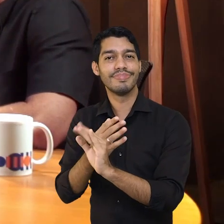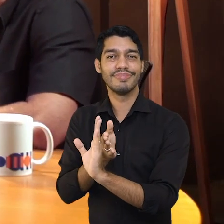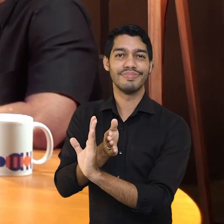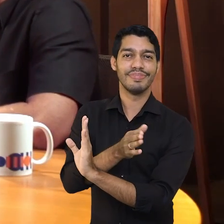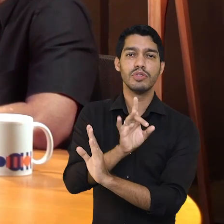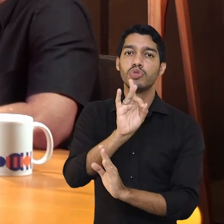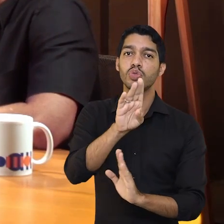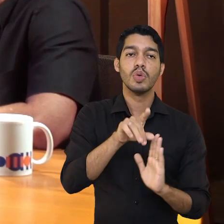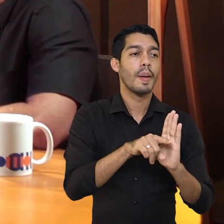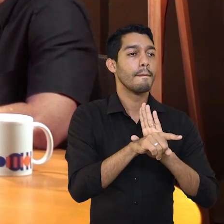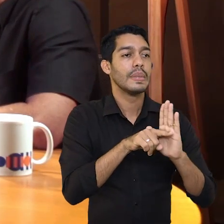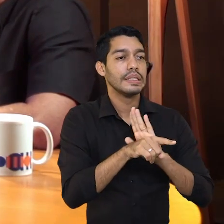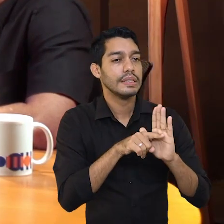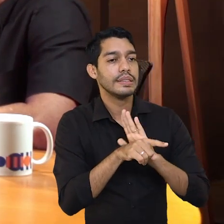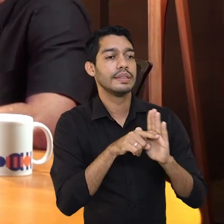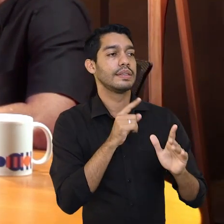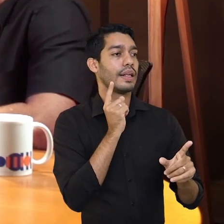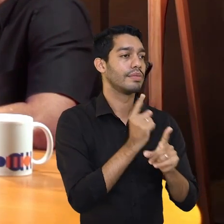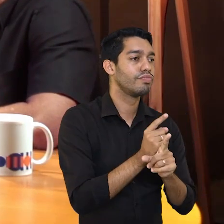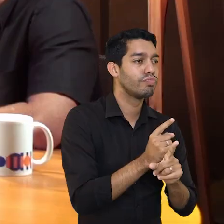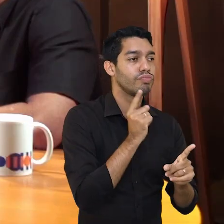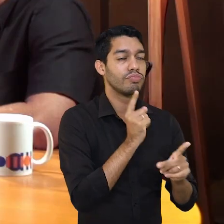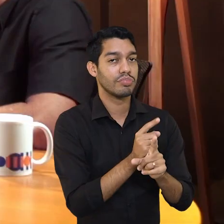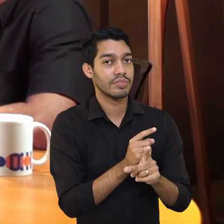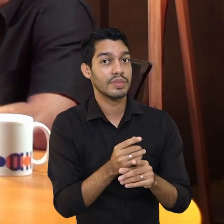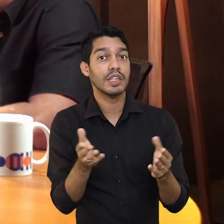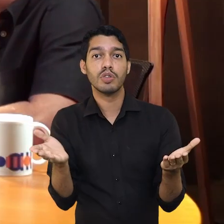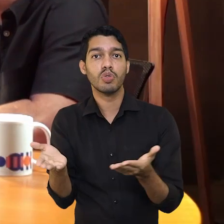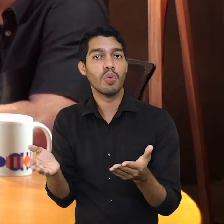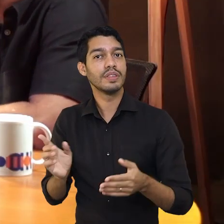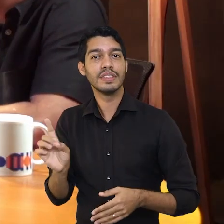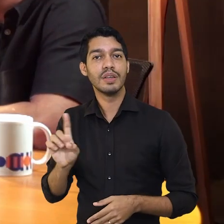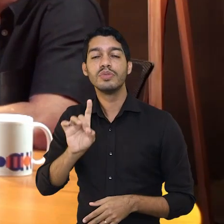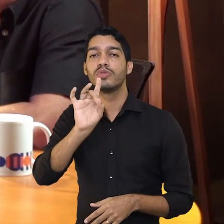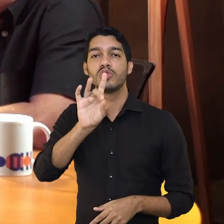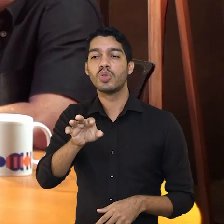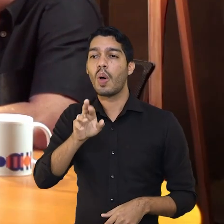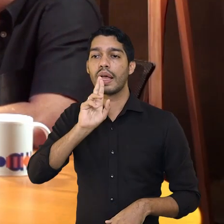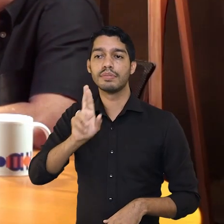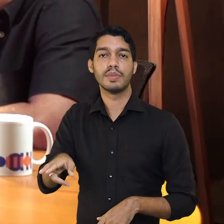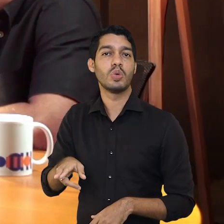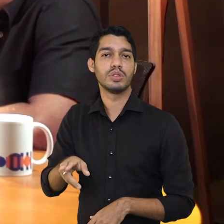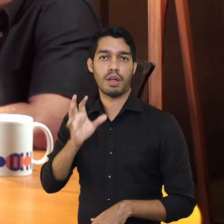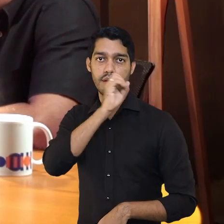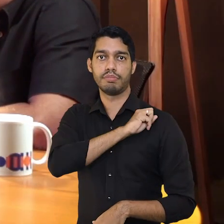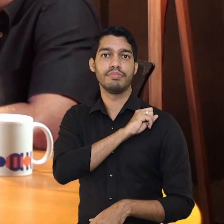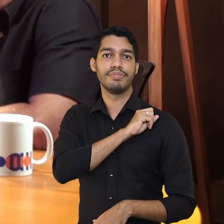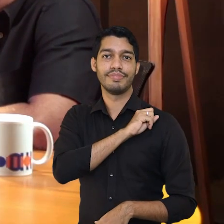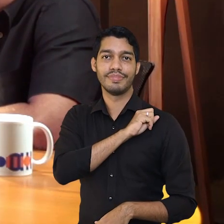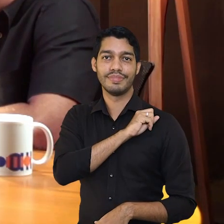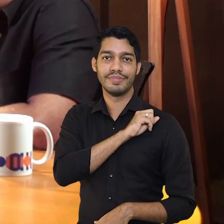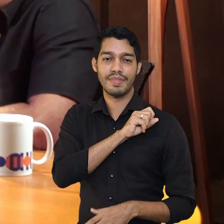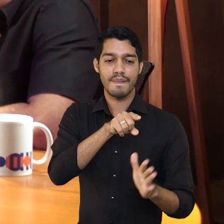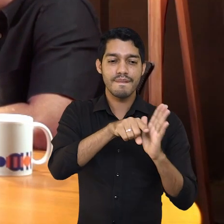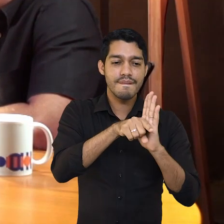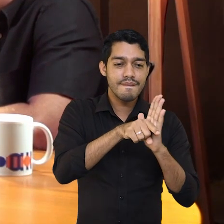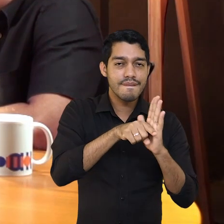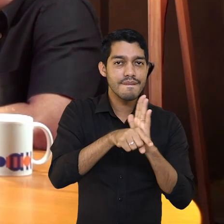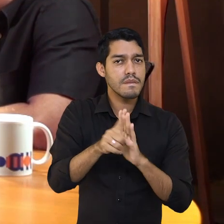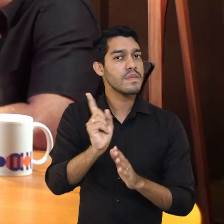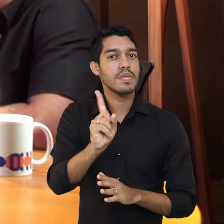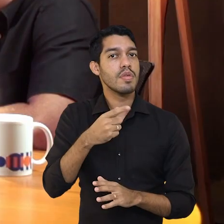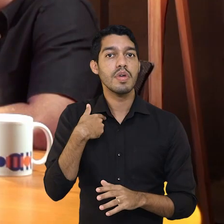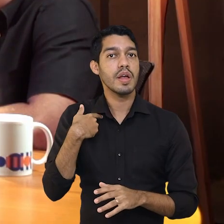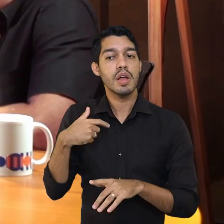uma coisa de pesquisa, né? Uhum. E a gente está vivendo uma era meio de respostas prontas. Como é que é esse trabalho